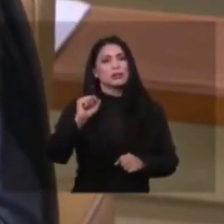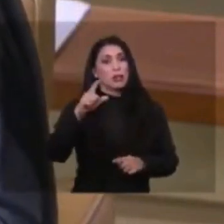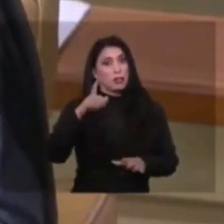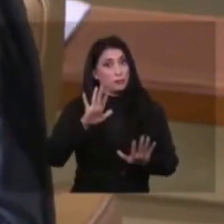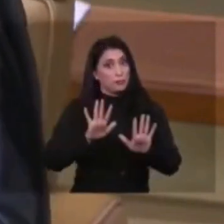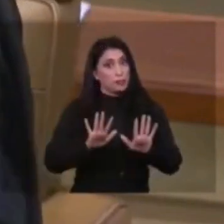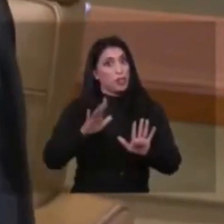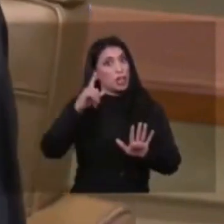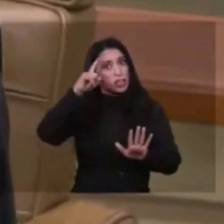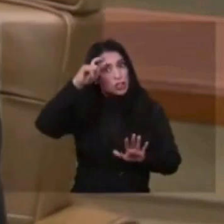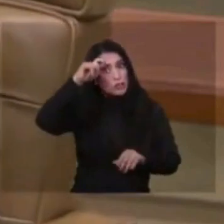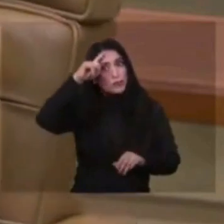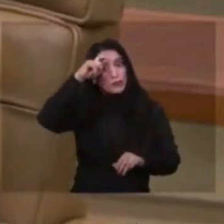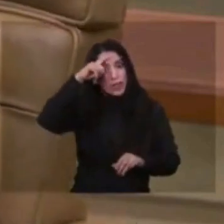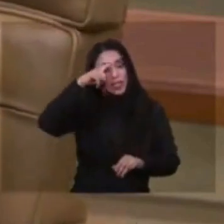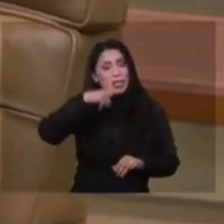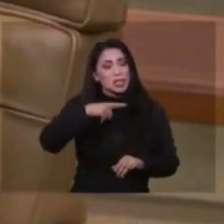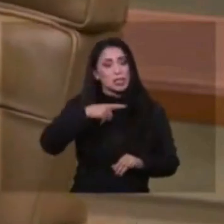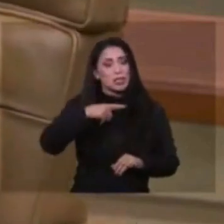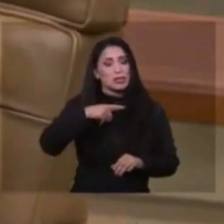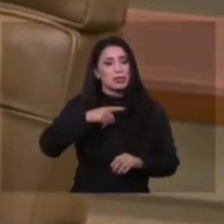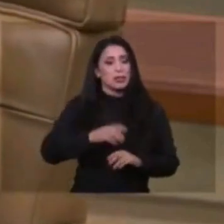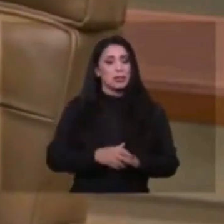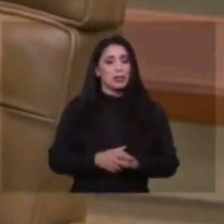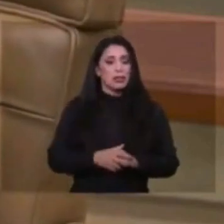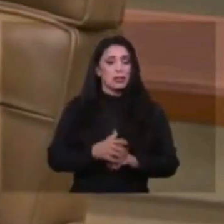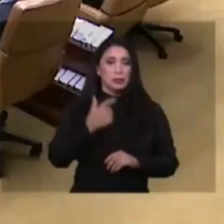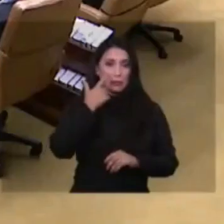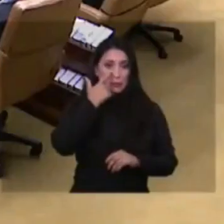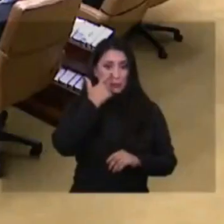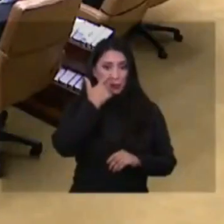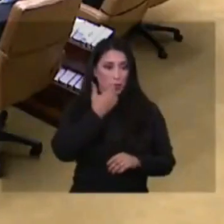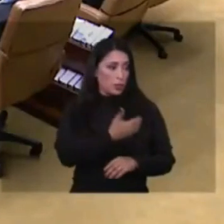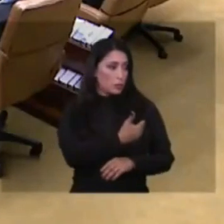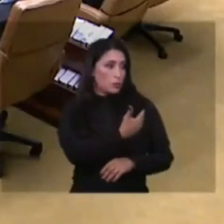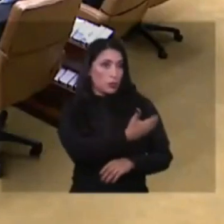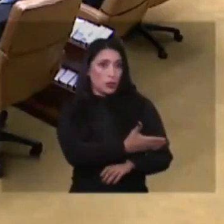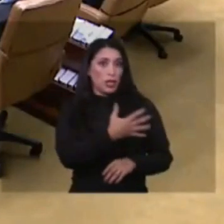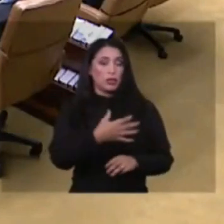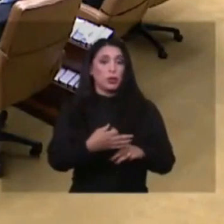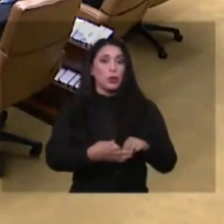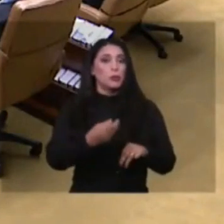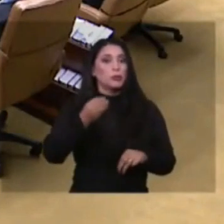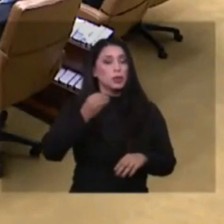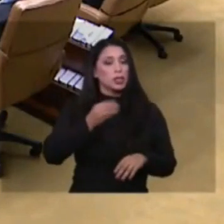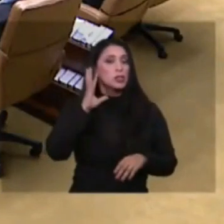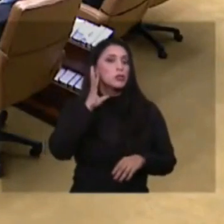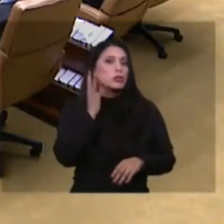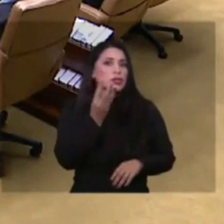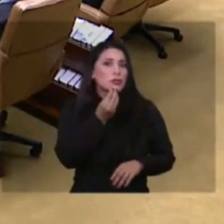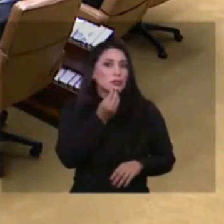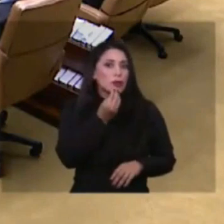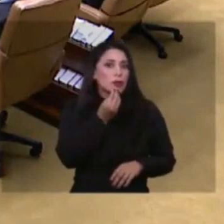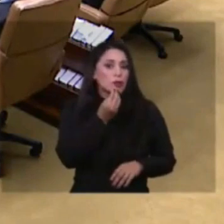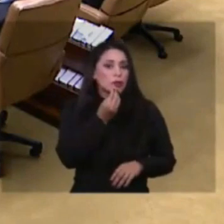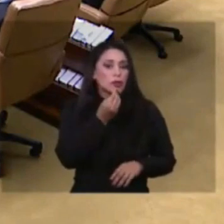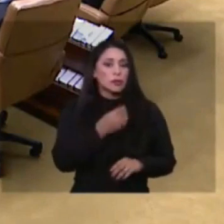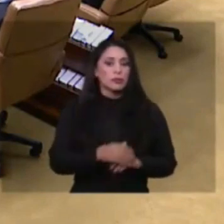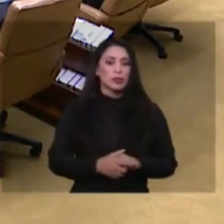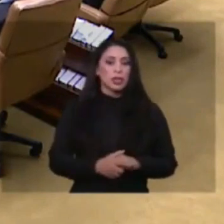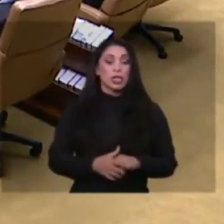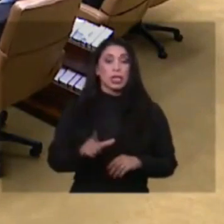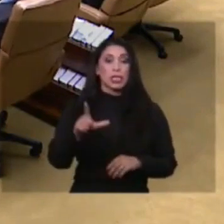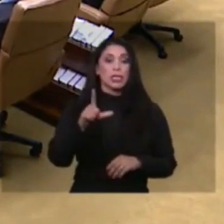difíceis. Vejo aqui ao meu lado o ministro Toffoli, que teve a clarividência